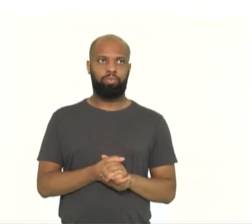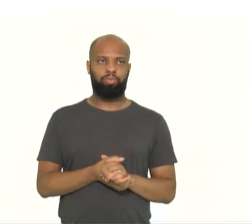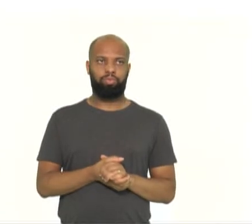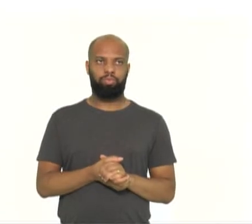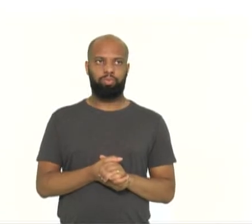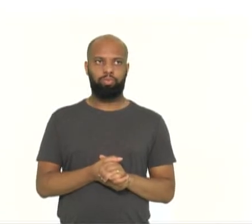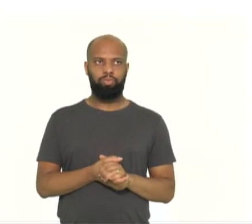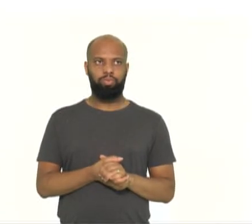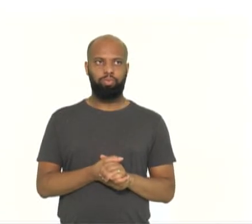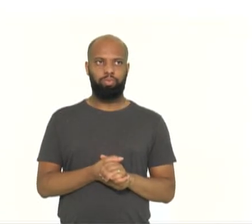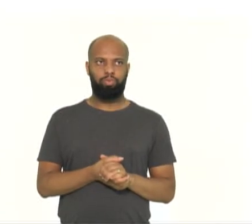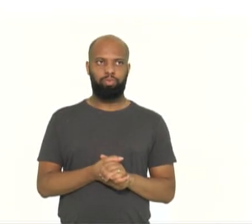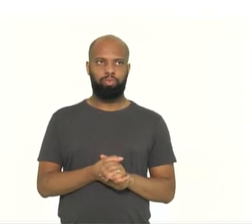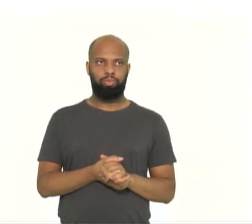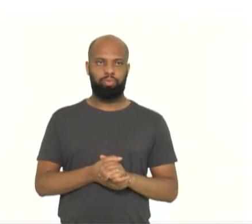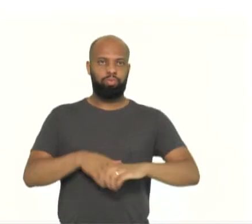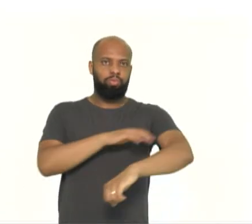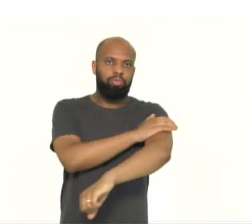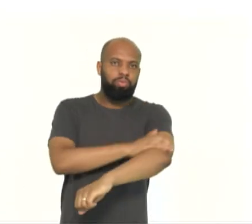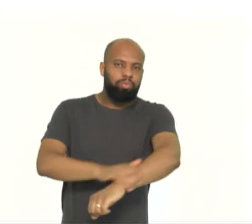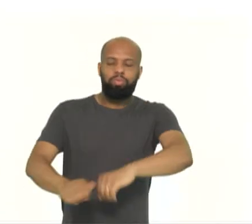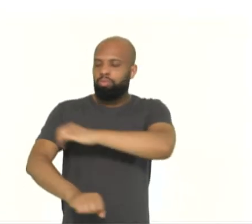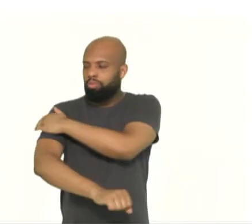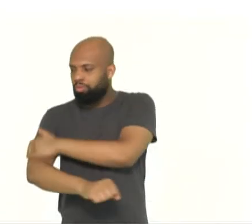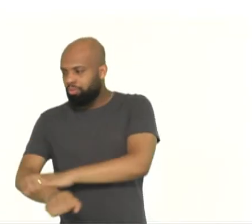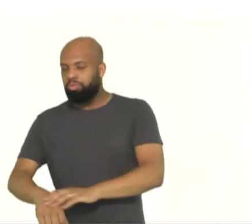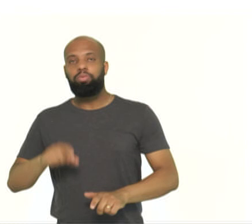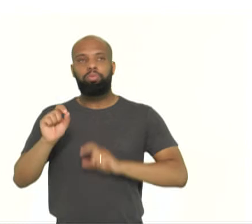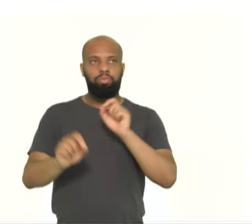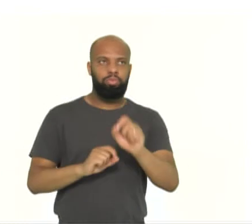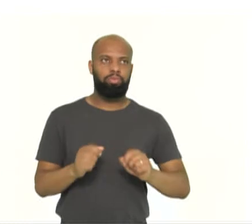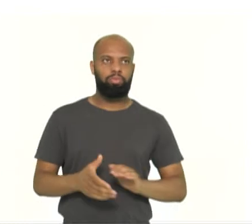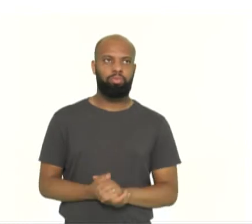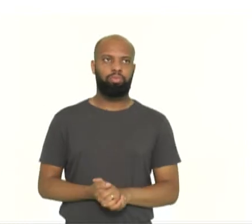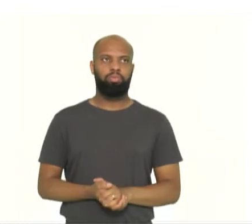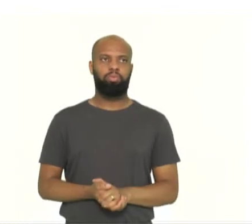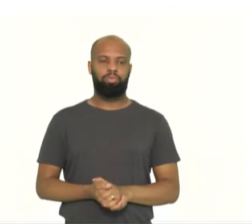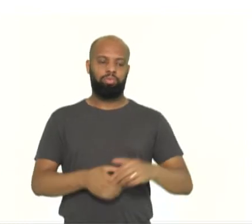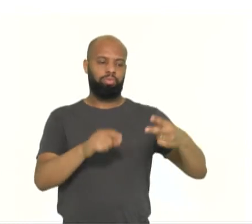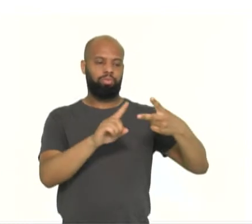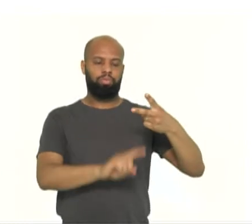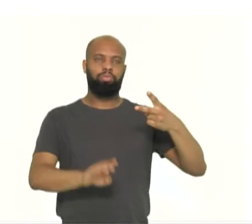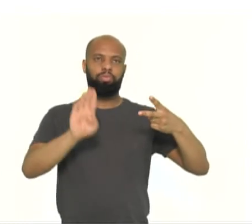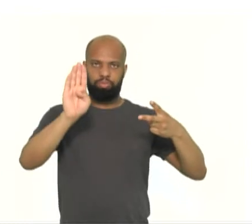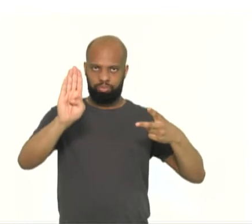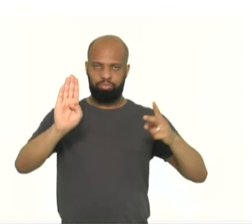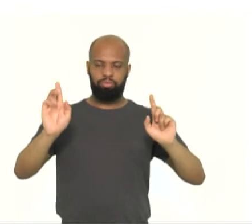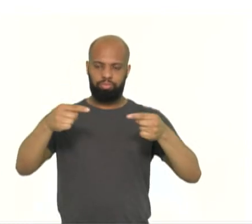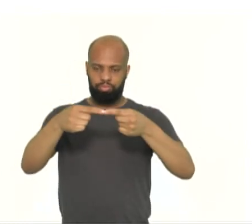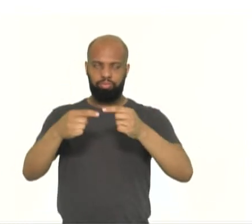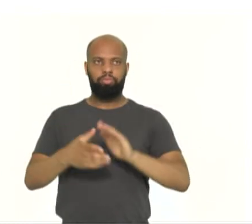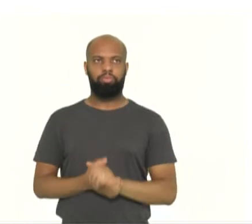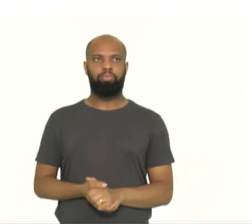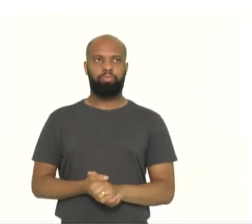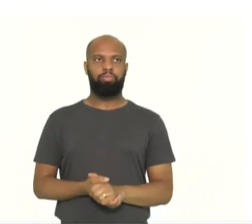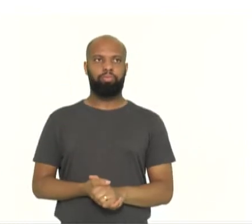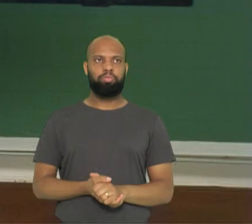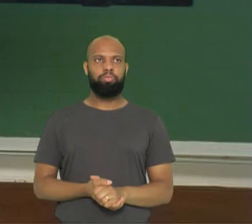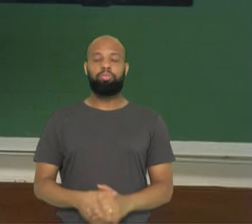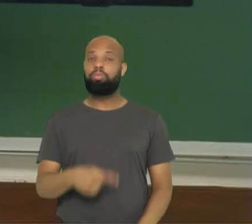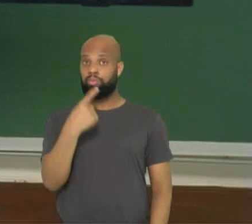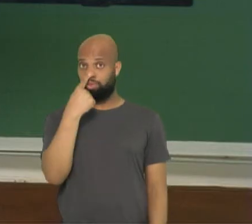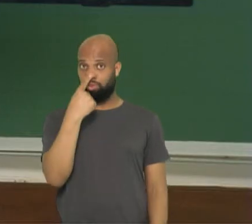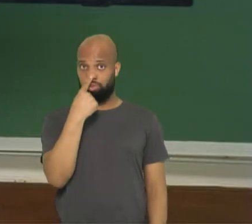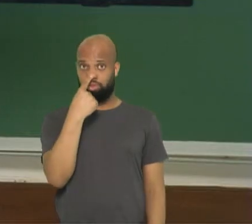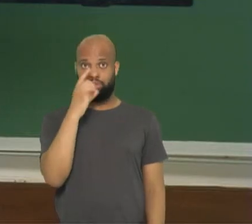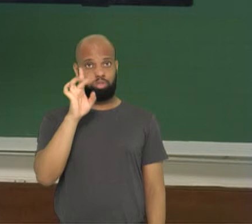me duele ou me duelen los braços? Me duelen, B, me duelen los braços. Acá, em la